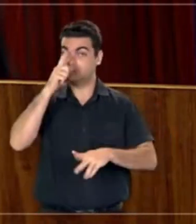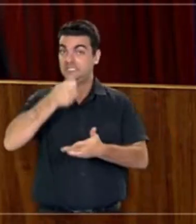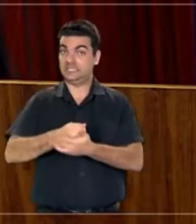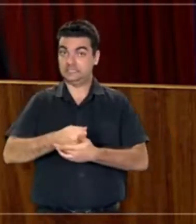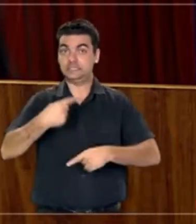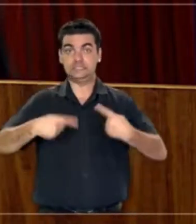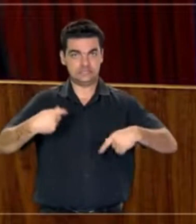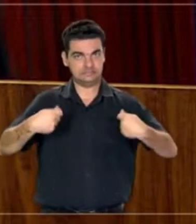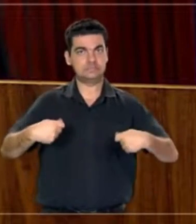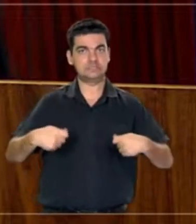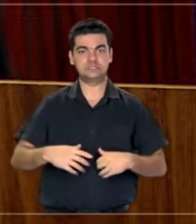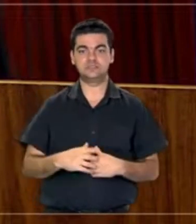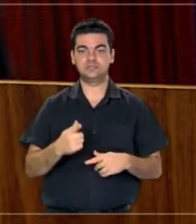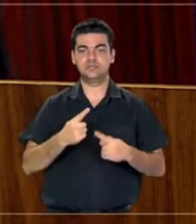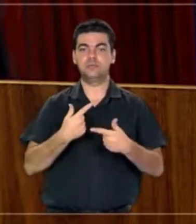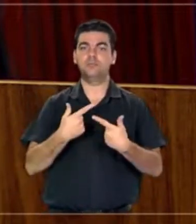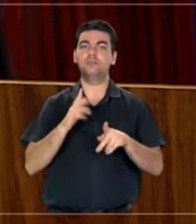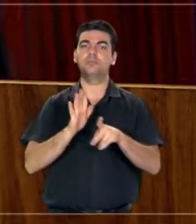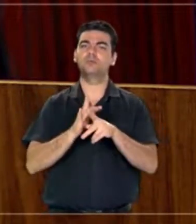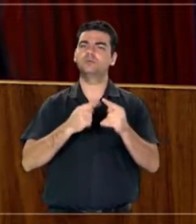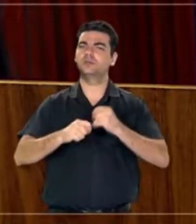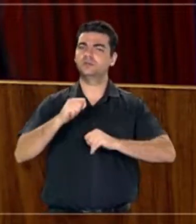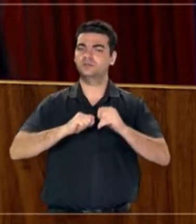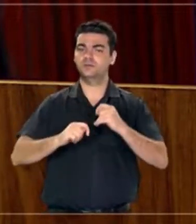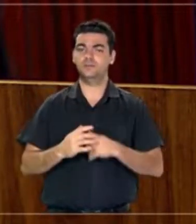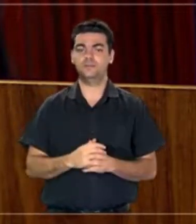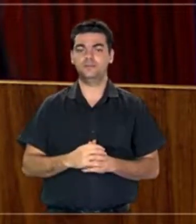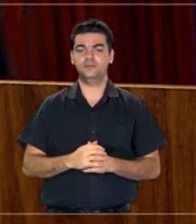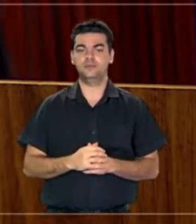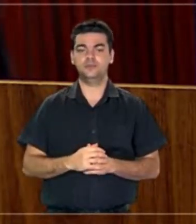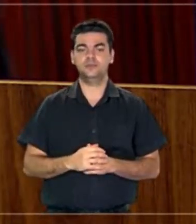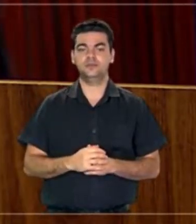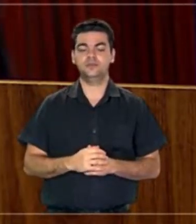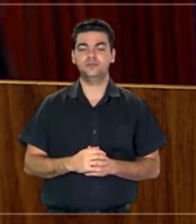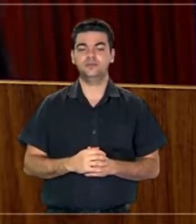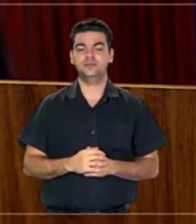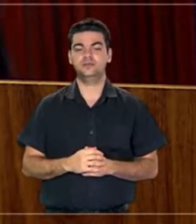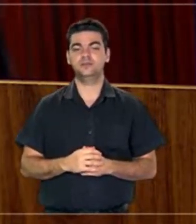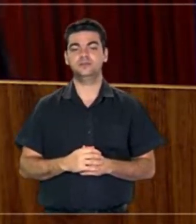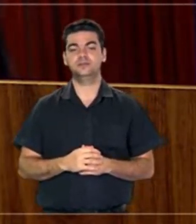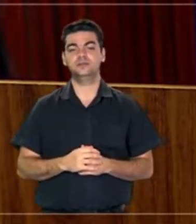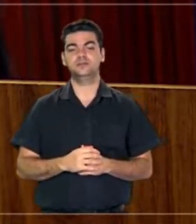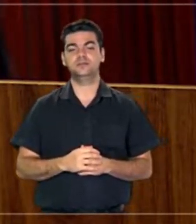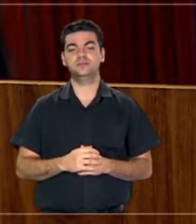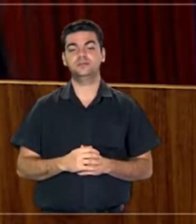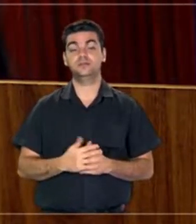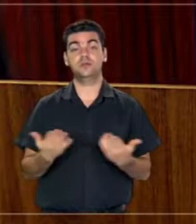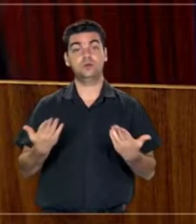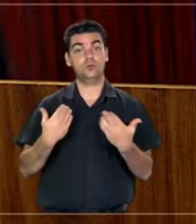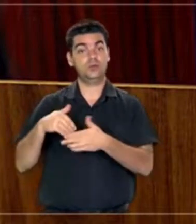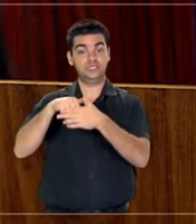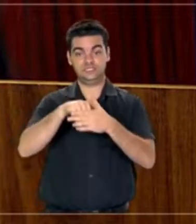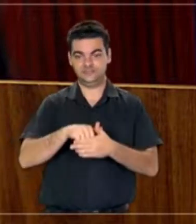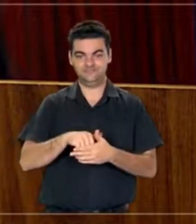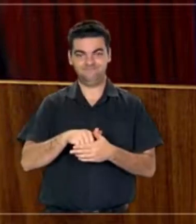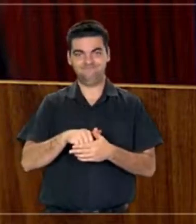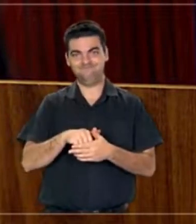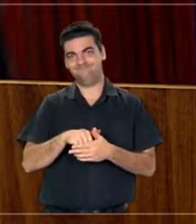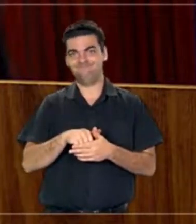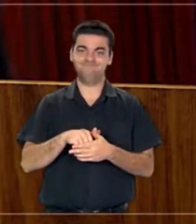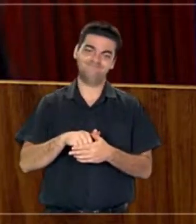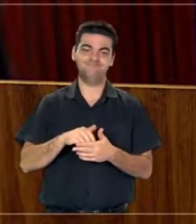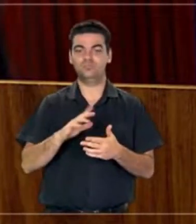questões administrativas. Presidente, obviamente, no dia da eleição não é dia